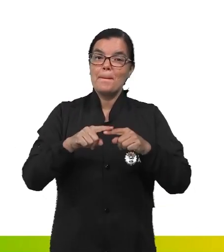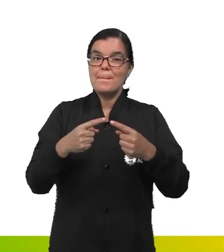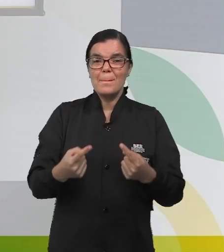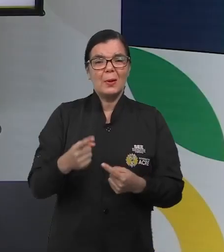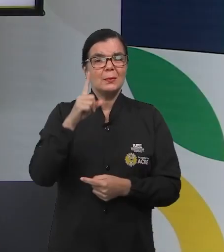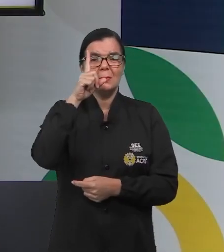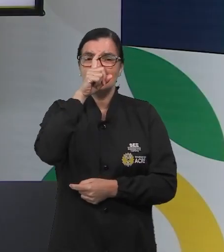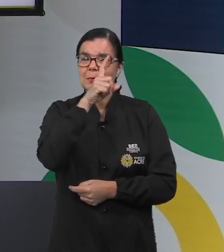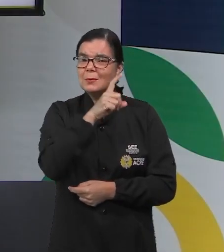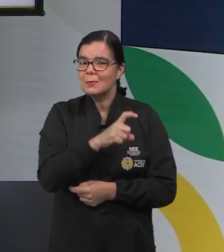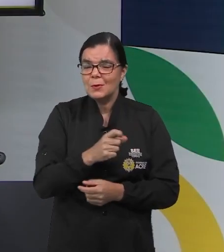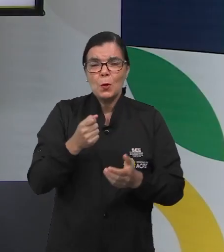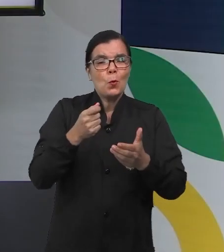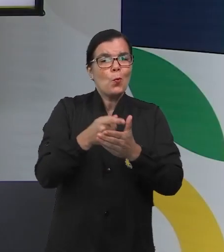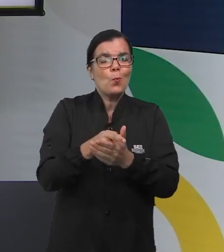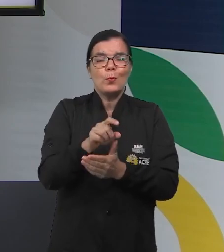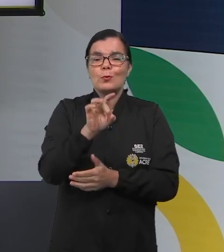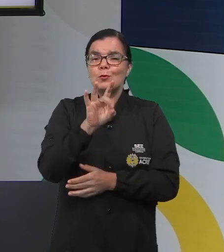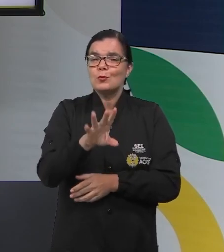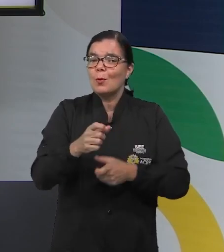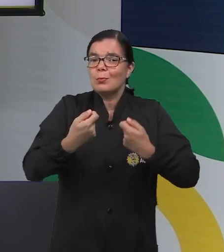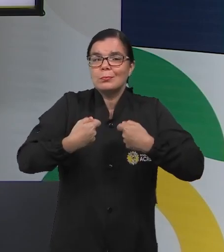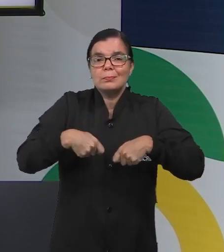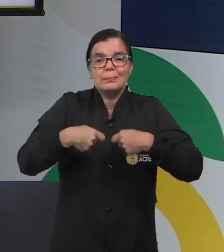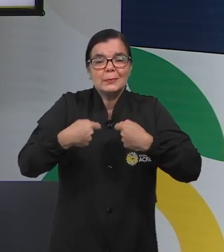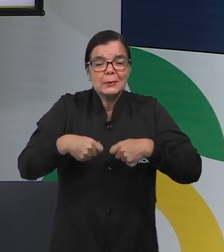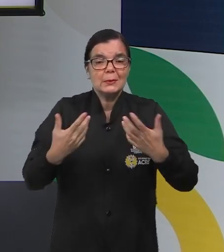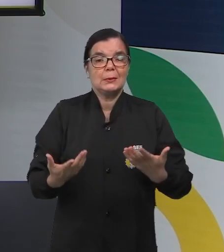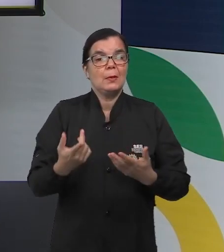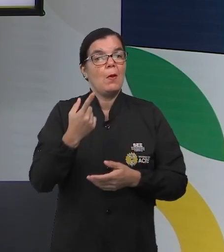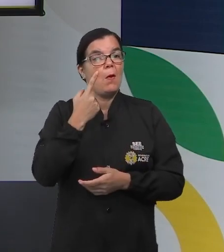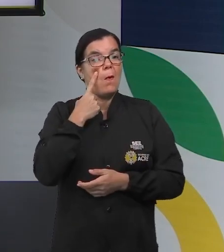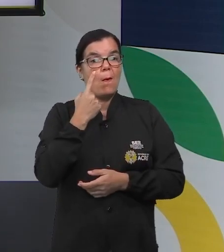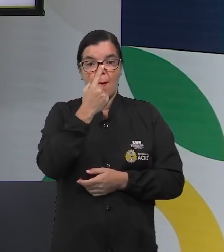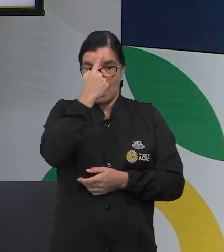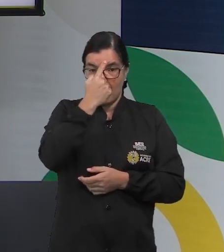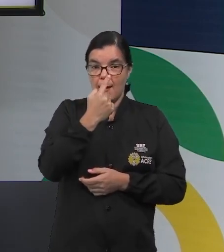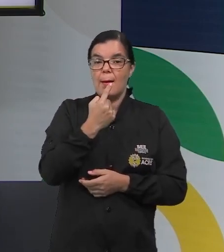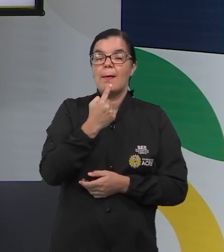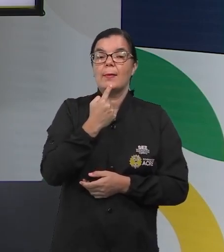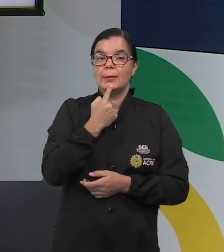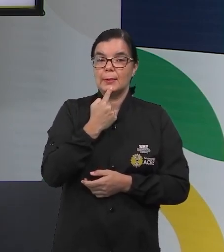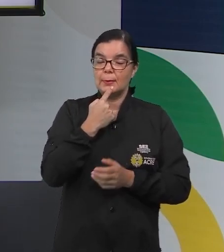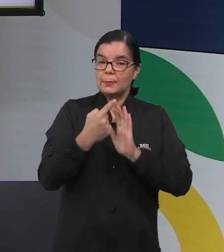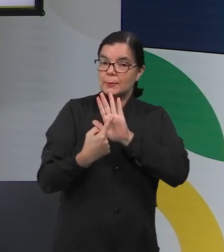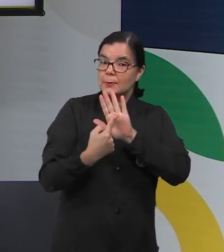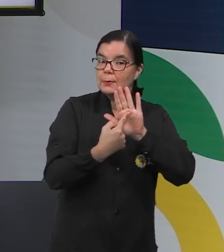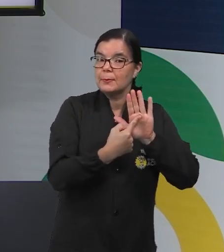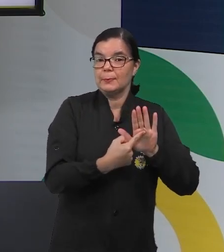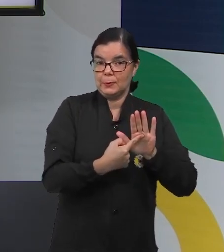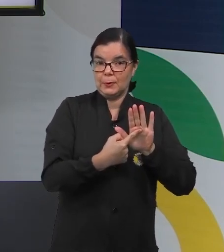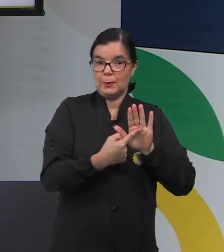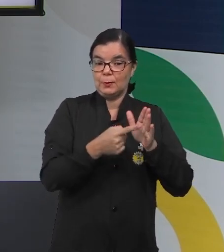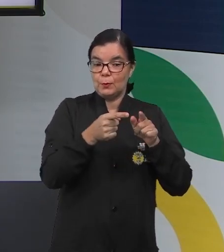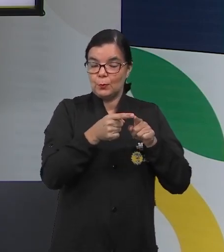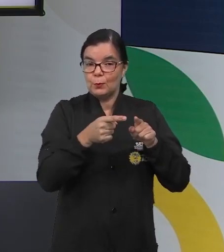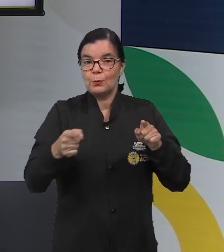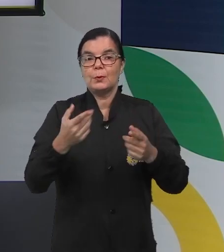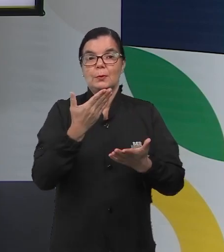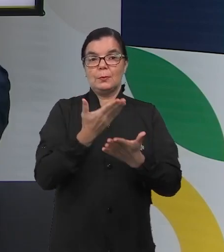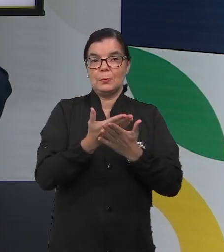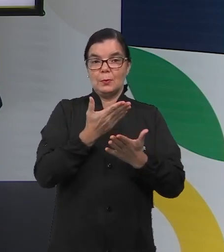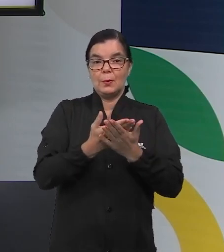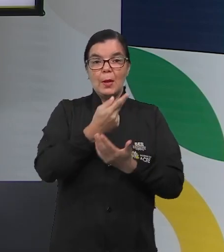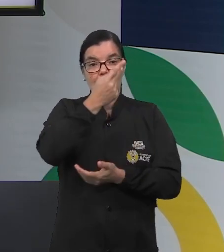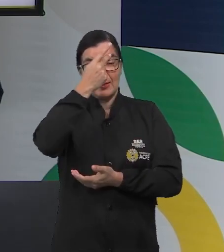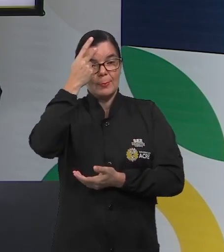muito difícil, consumir apenas o necessário. Olha a imagem que nós apresentamos aí durante a aula, em que a